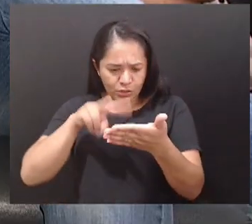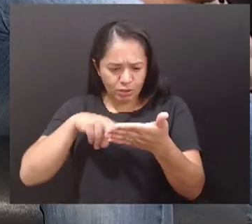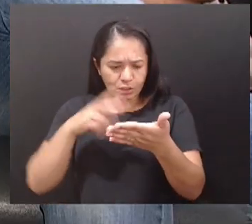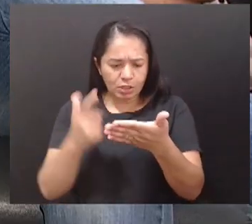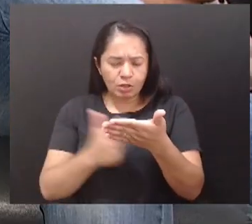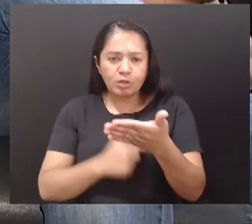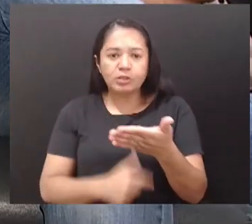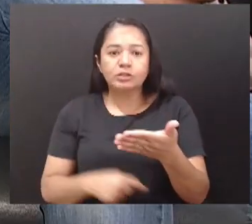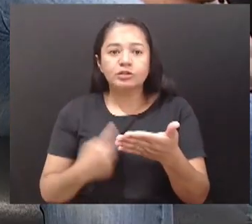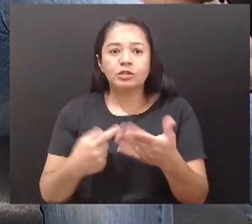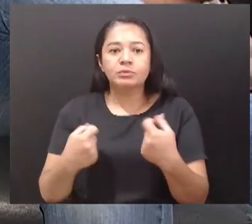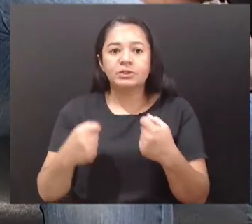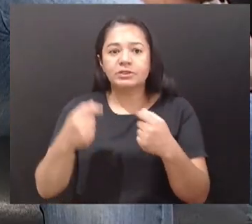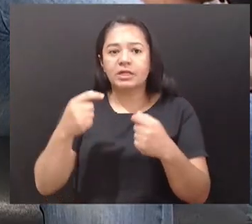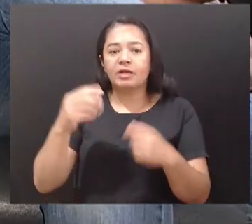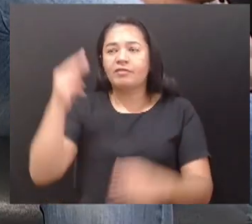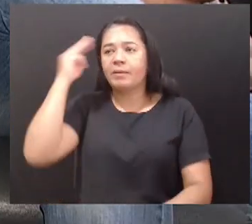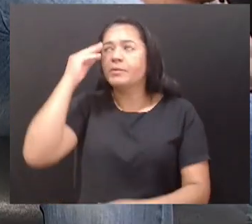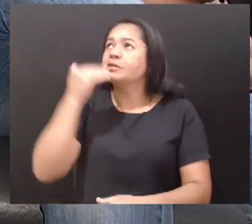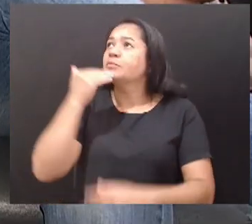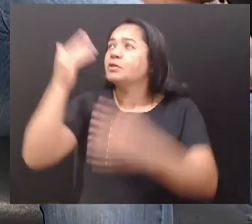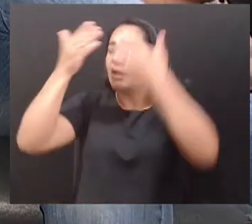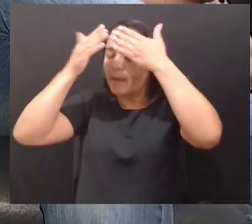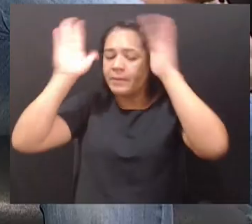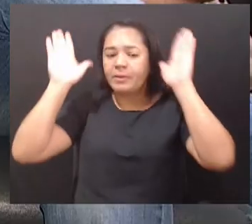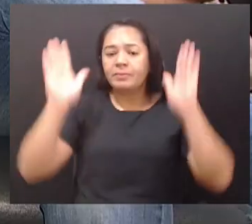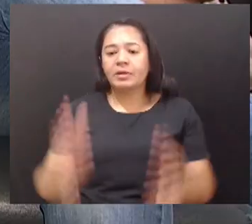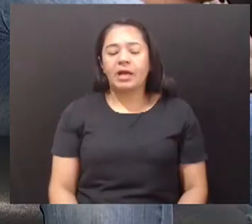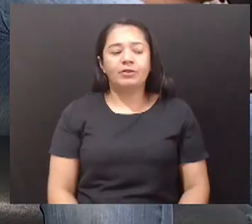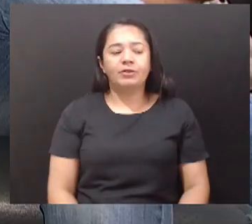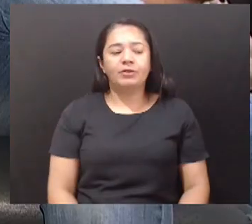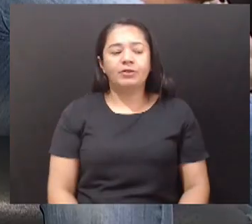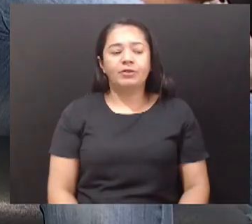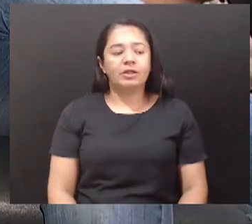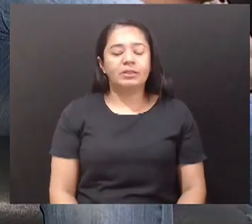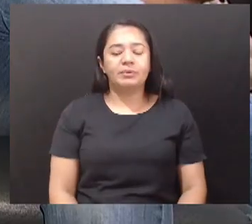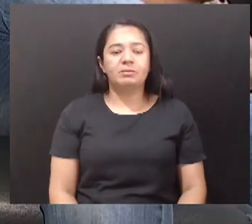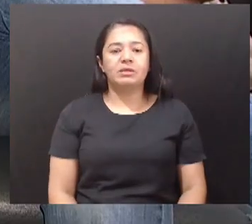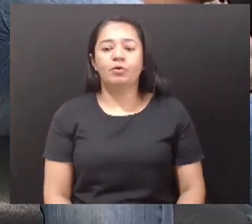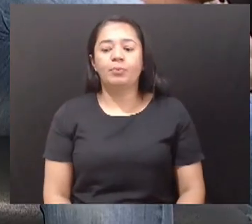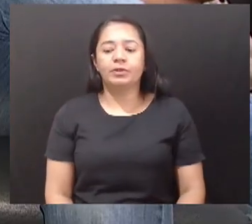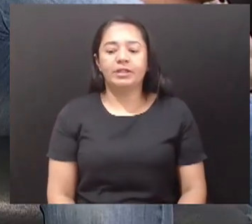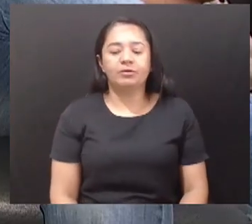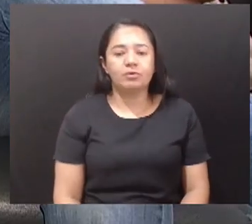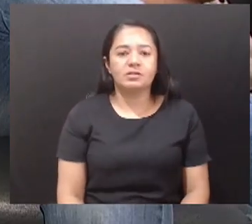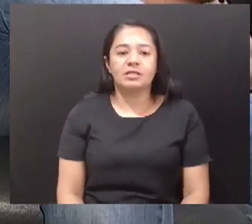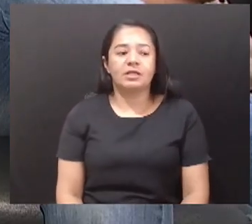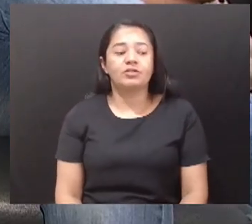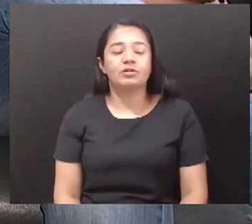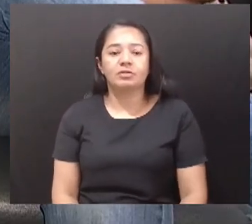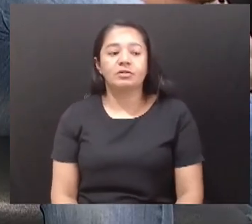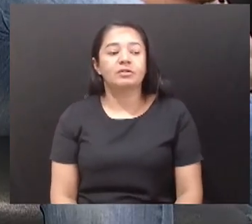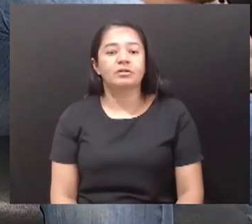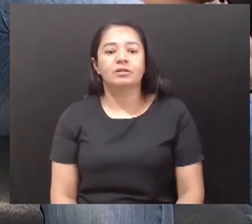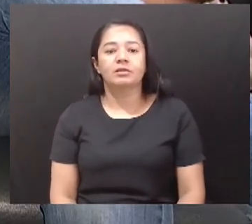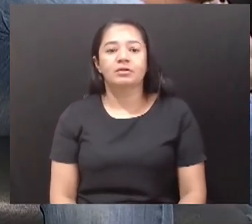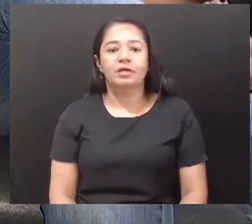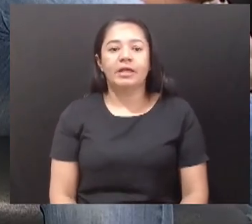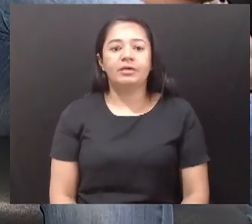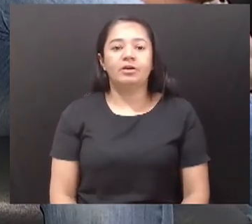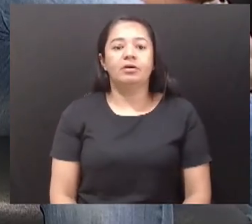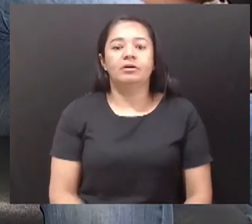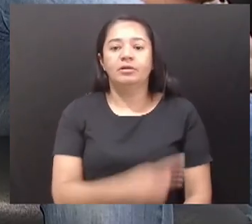mente, pedir muito para Deus abrir a mente da gente e dar um direcionamento. Aí cheguei em casa, eu morava do lado, no fundo da casa da minha sogra, do meu